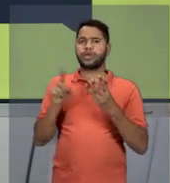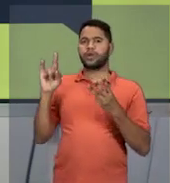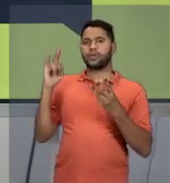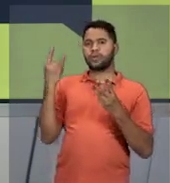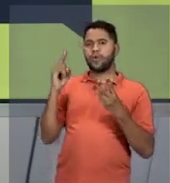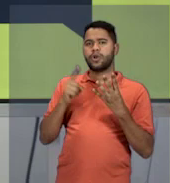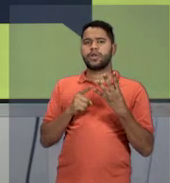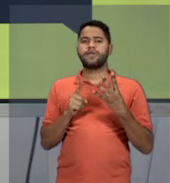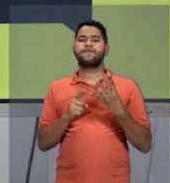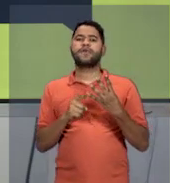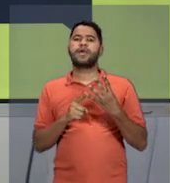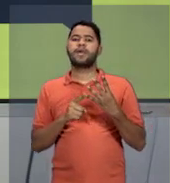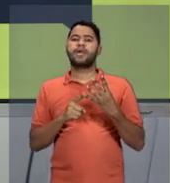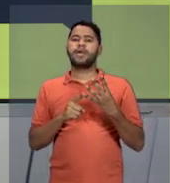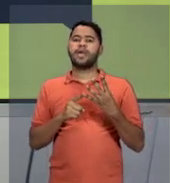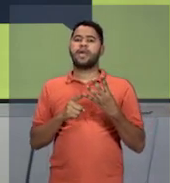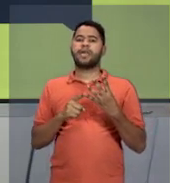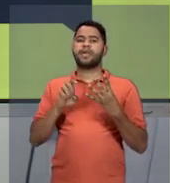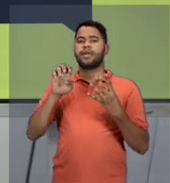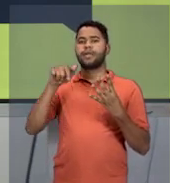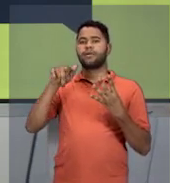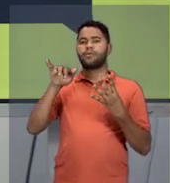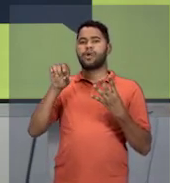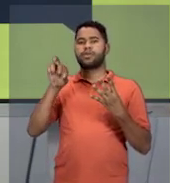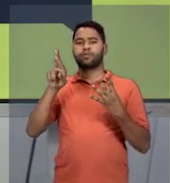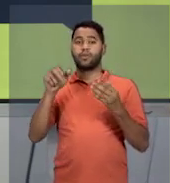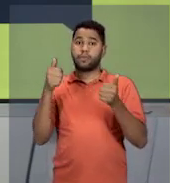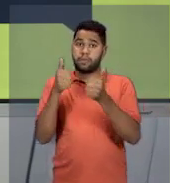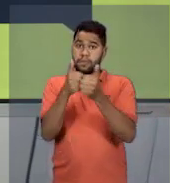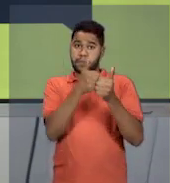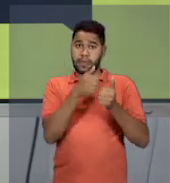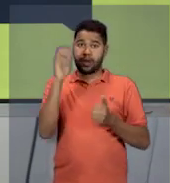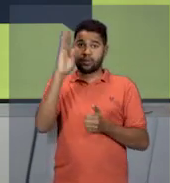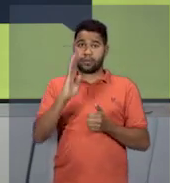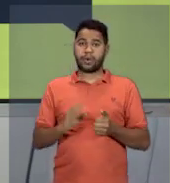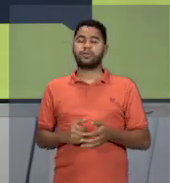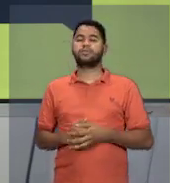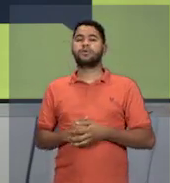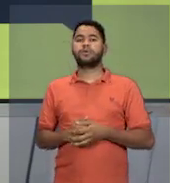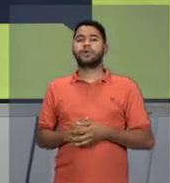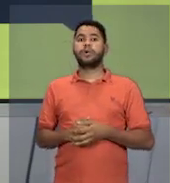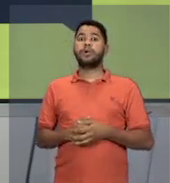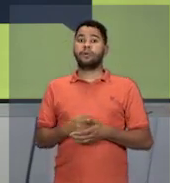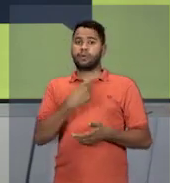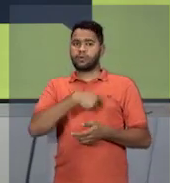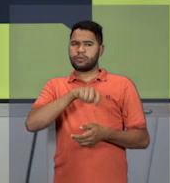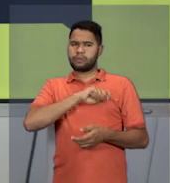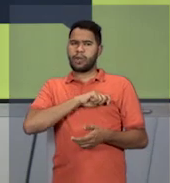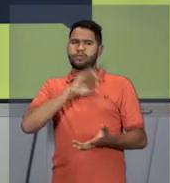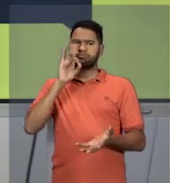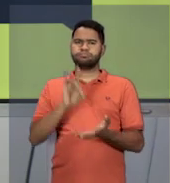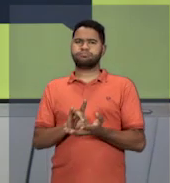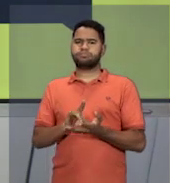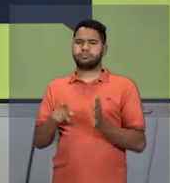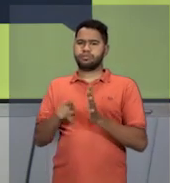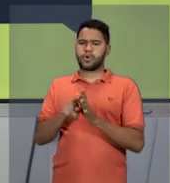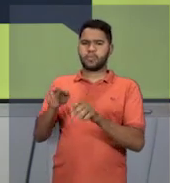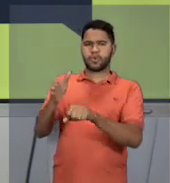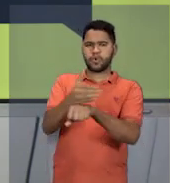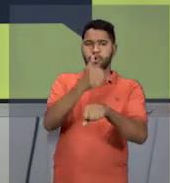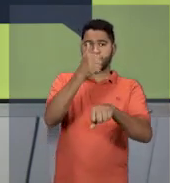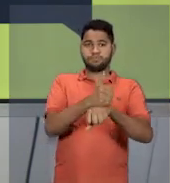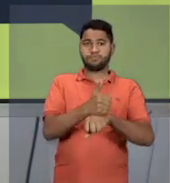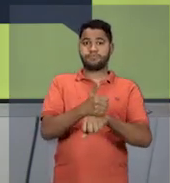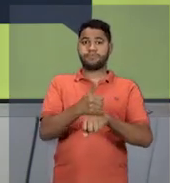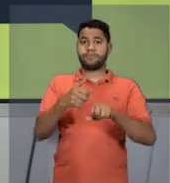Bolívia, Equador, que estão ao lado do Brasil. Quando os espanhóis, então, efetivamente fazem a colonização aqui na